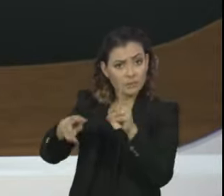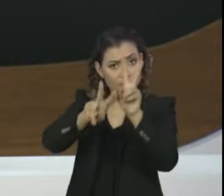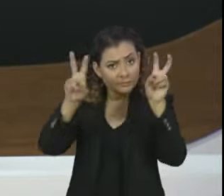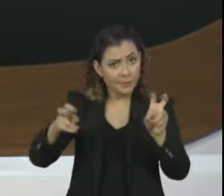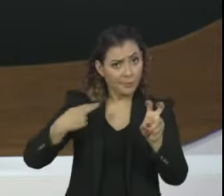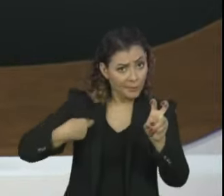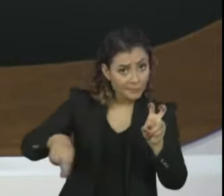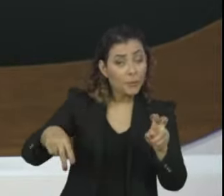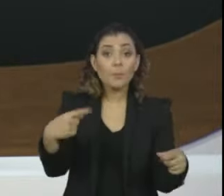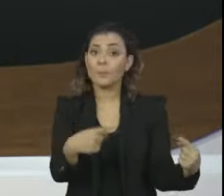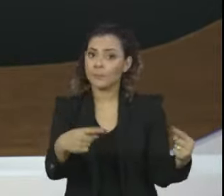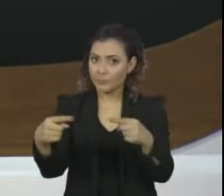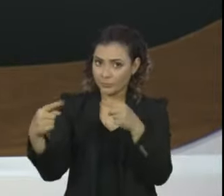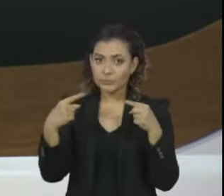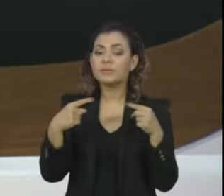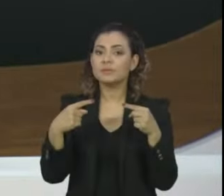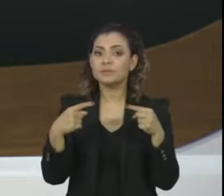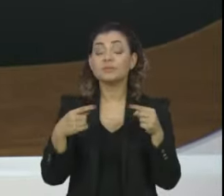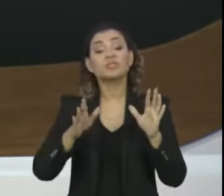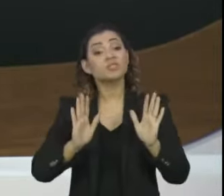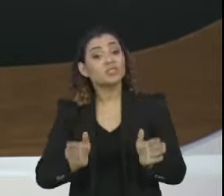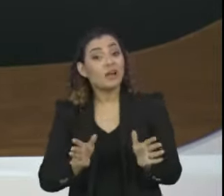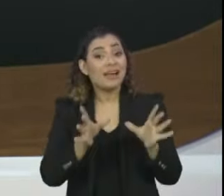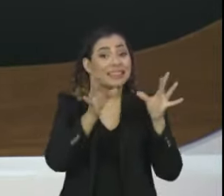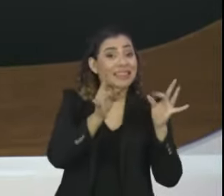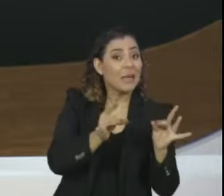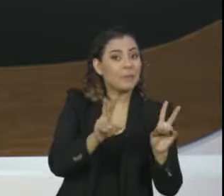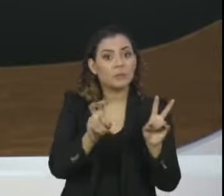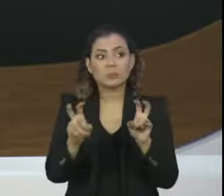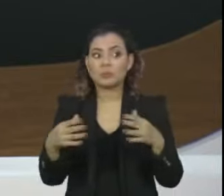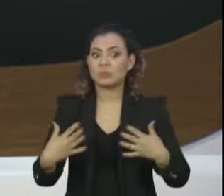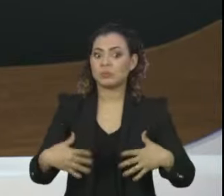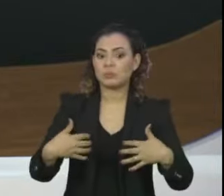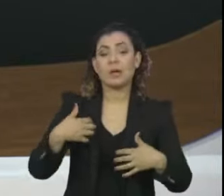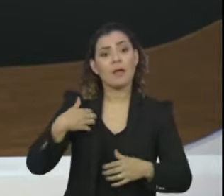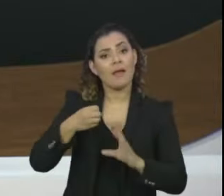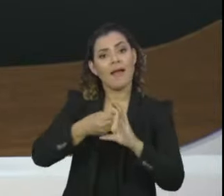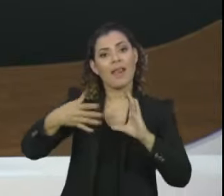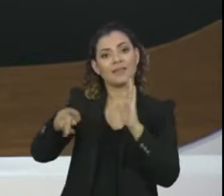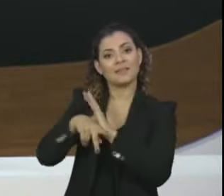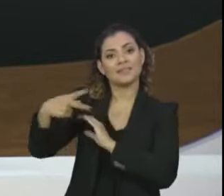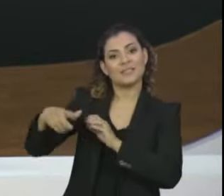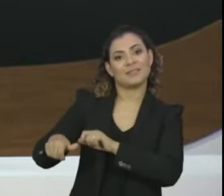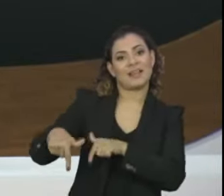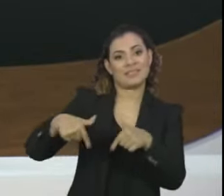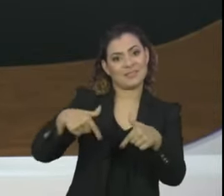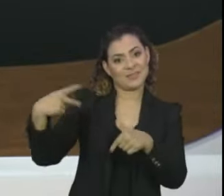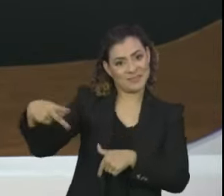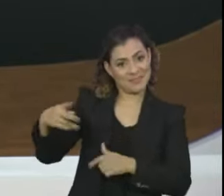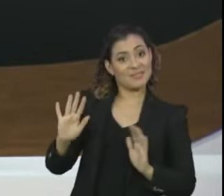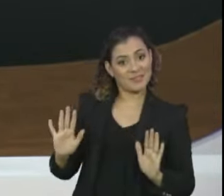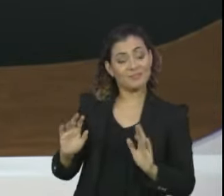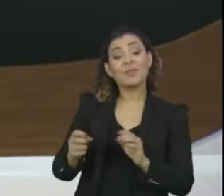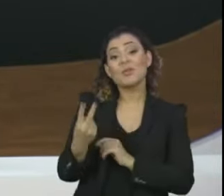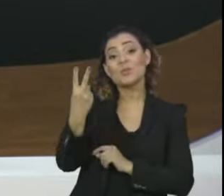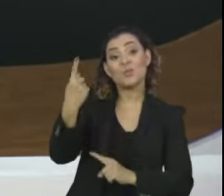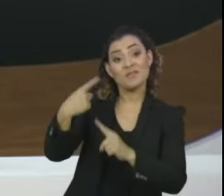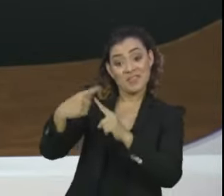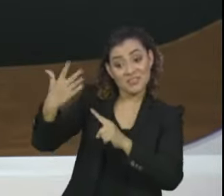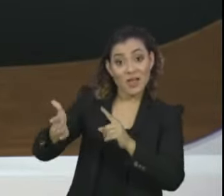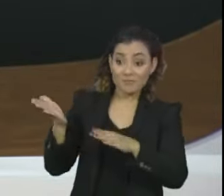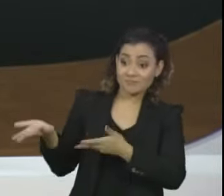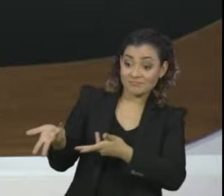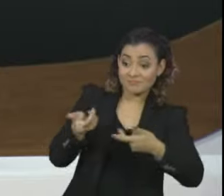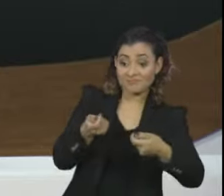temas religiosos e políticos por vezes delicados é uma característica da sua atuação é a segunda vez que ele